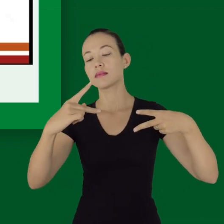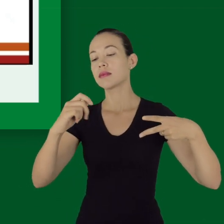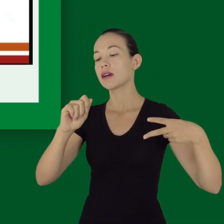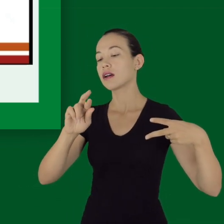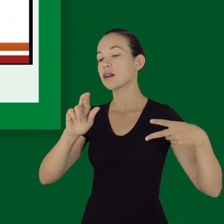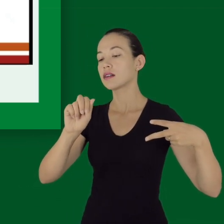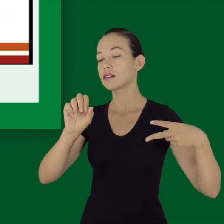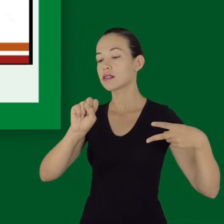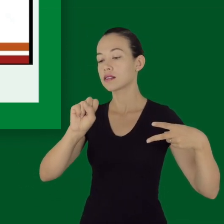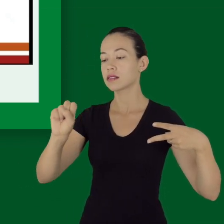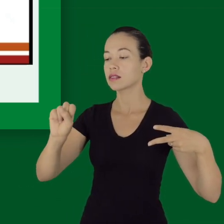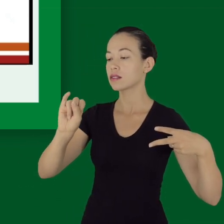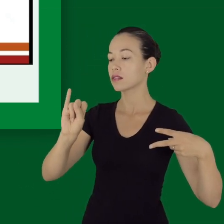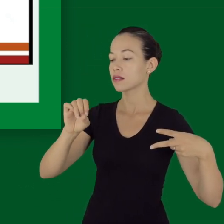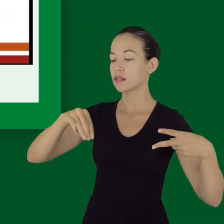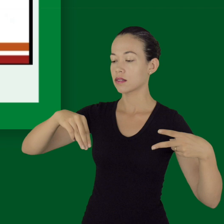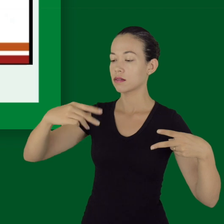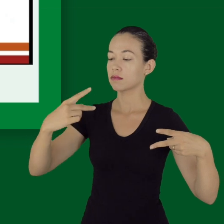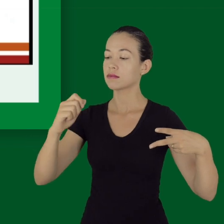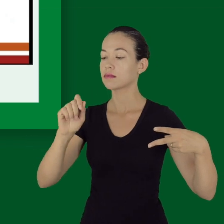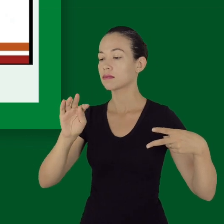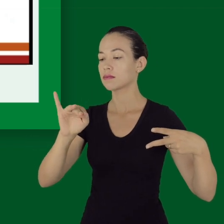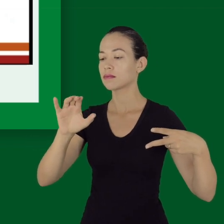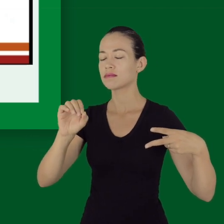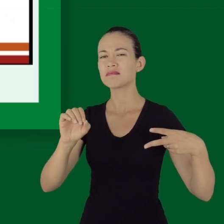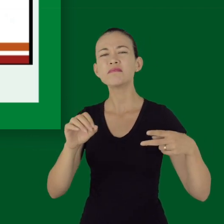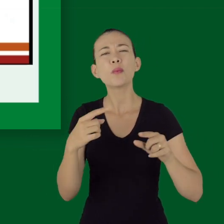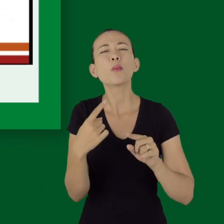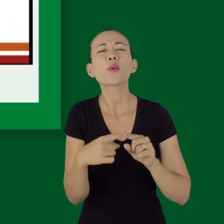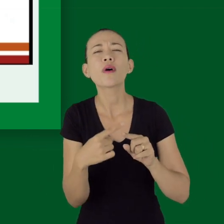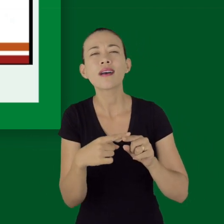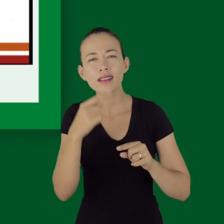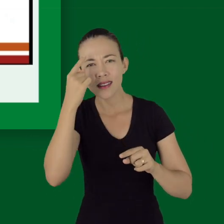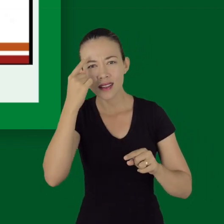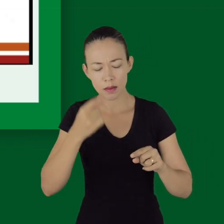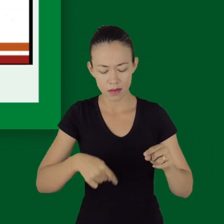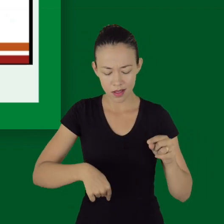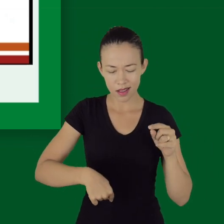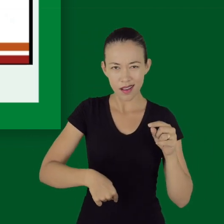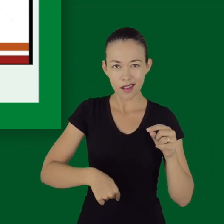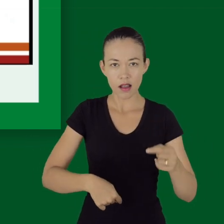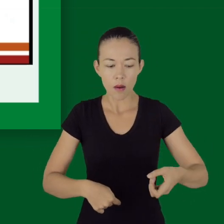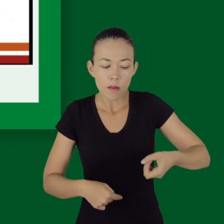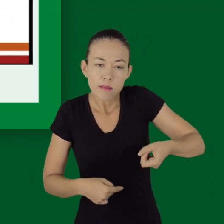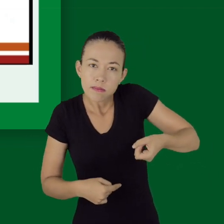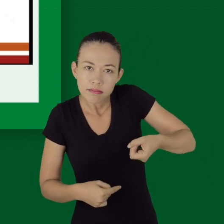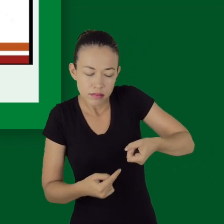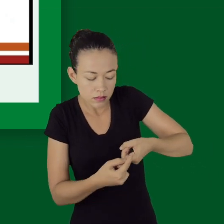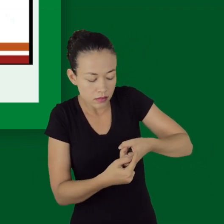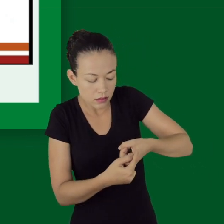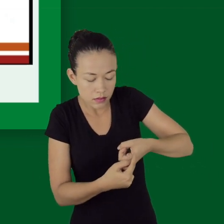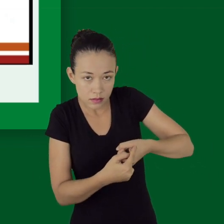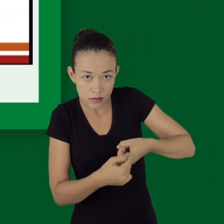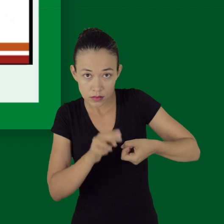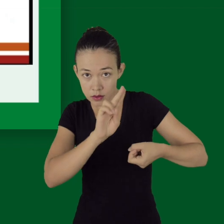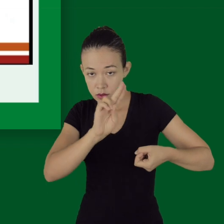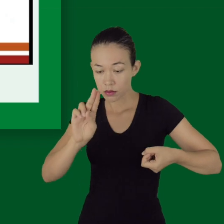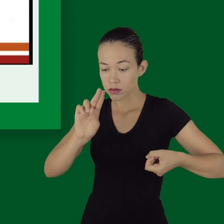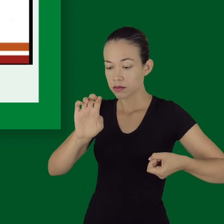esfíncter, a evacuação, eu só urino por conta da resposta parasimpática, né?